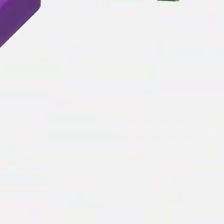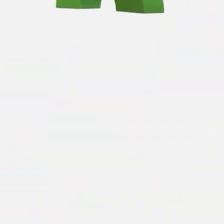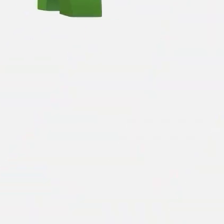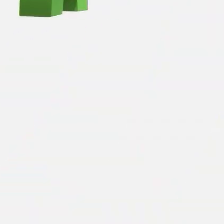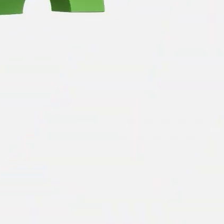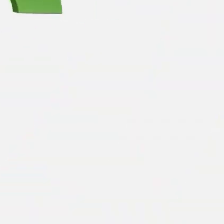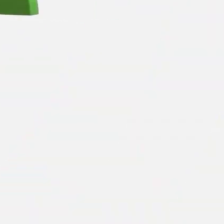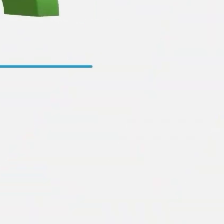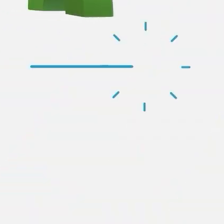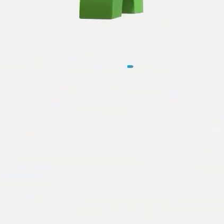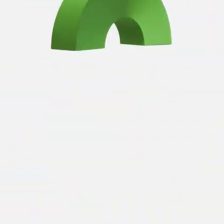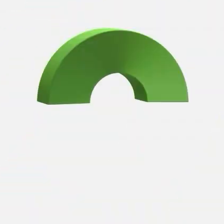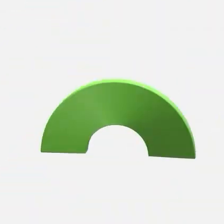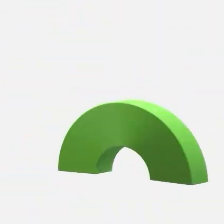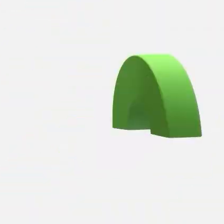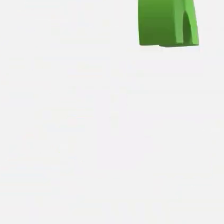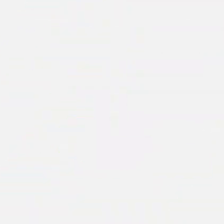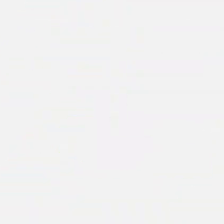E aí